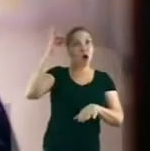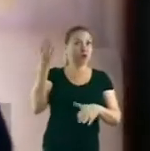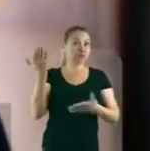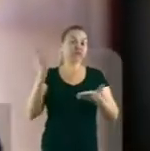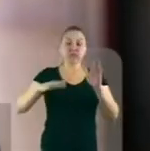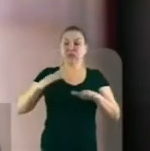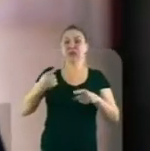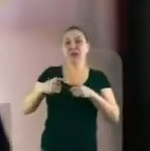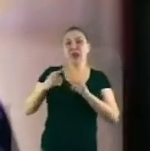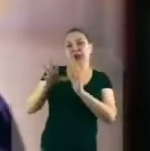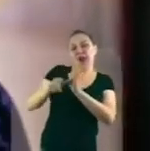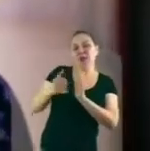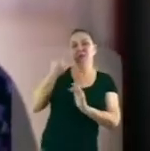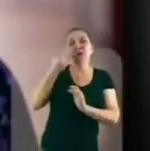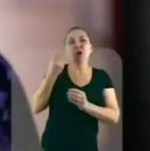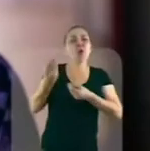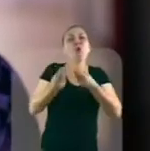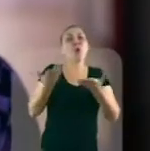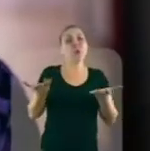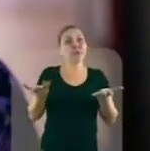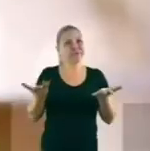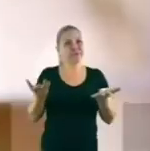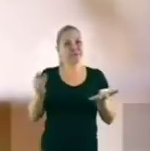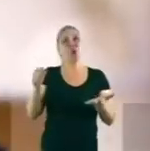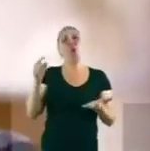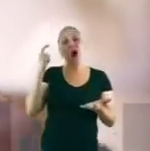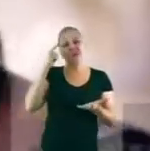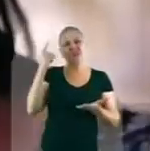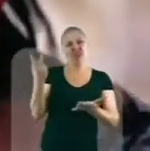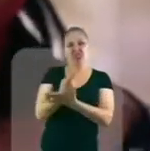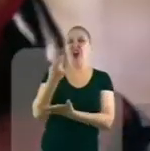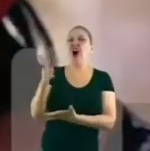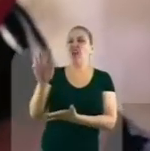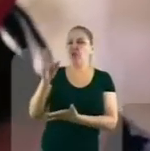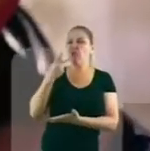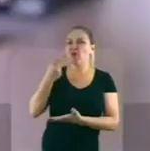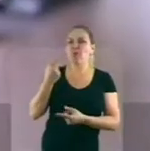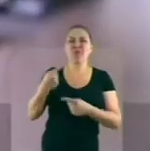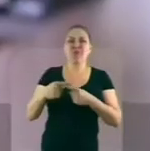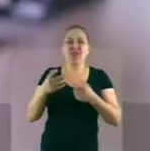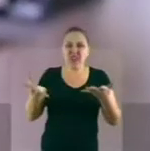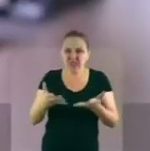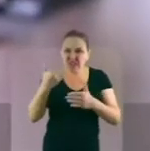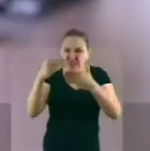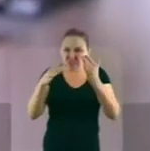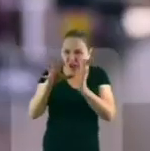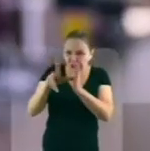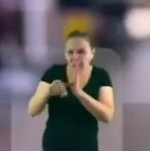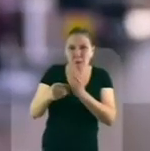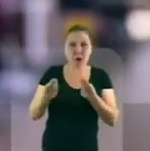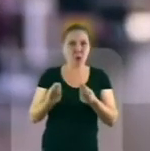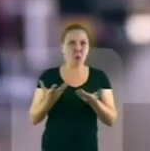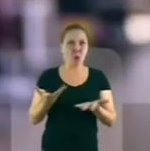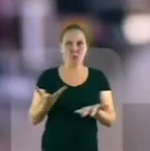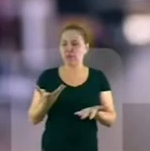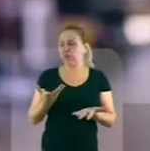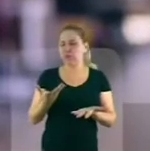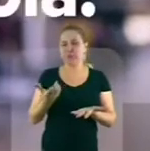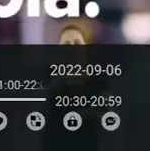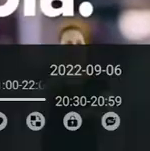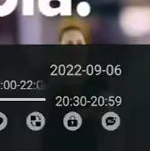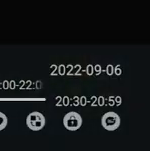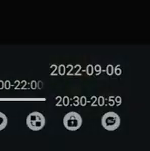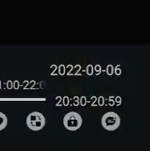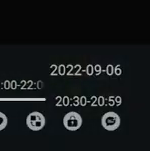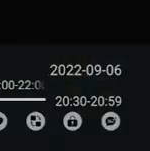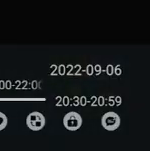inocente, ou às vezes porque roubou um celular. Eu acho que tá errado, né? Imoral. Criança de 14, 15 anos